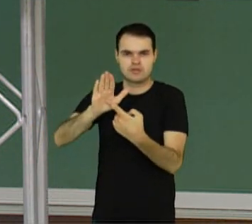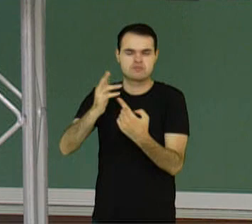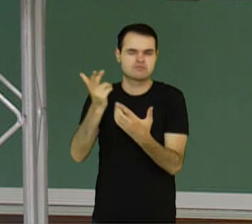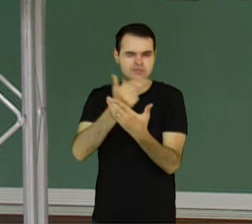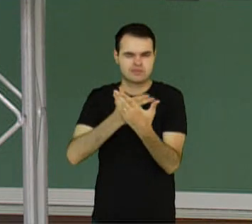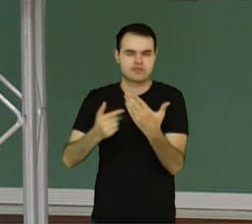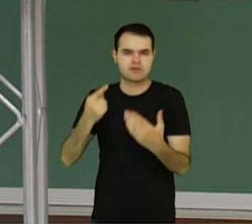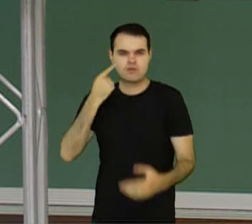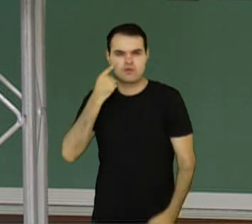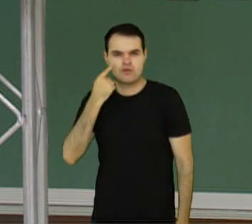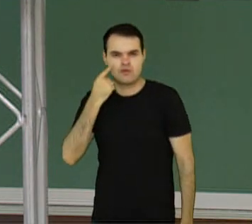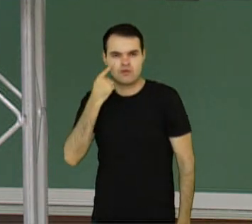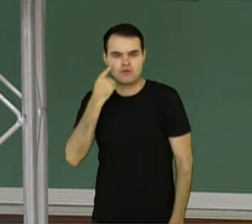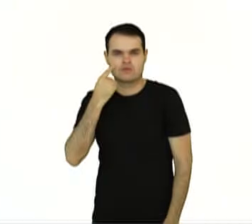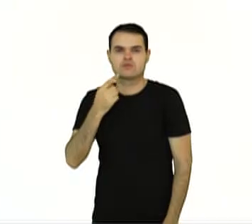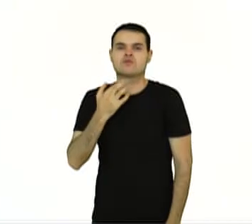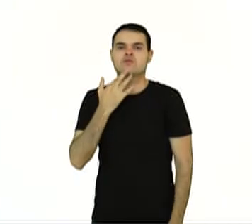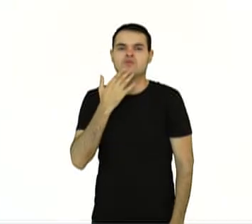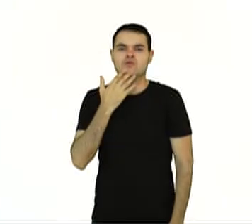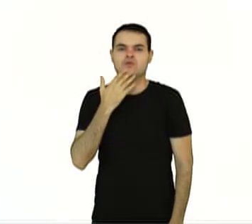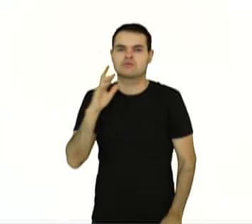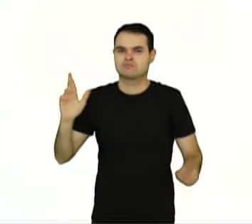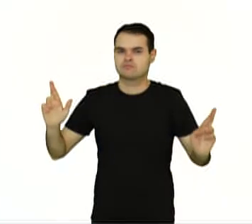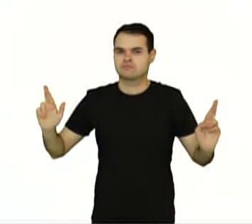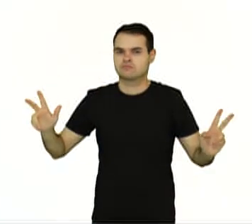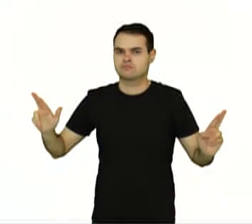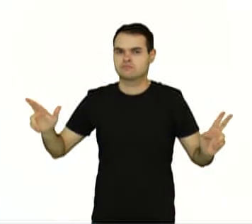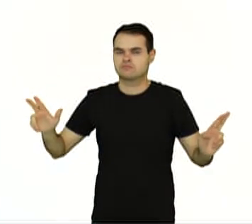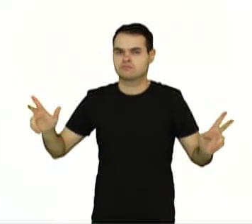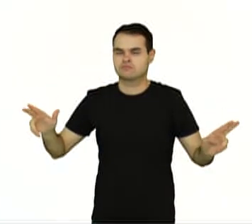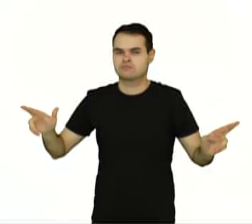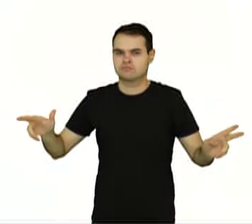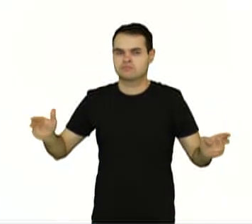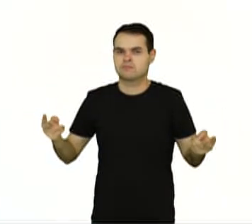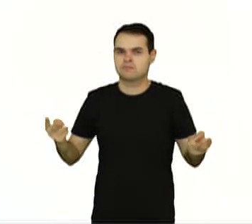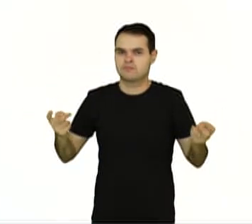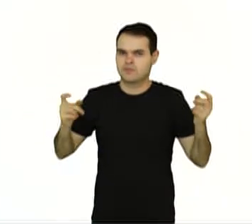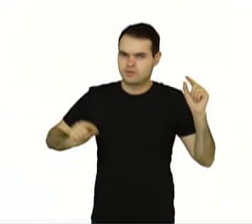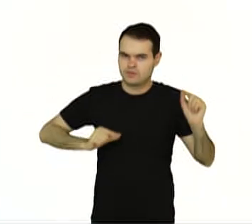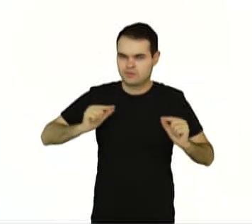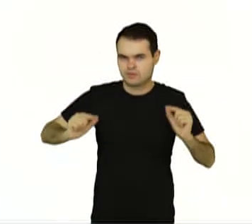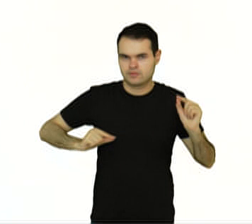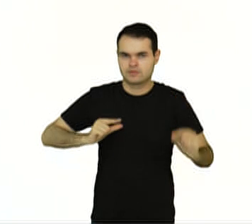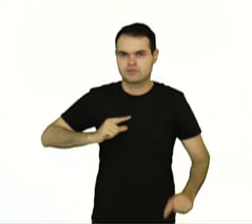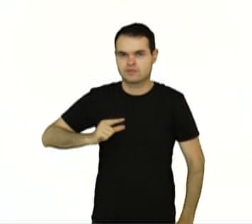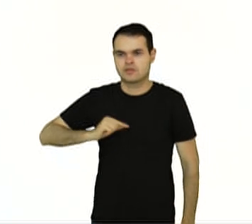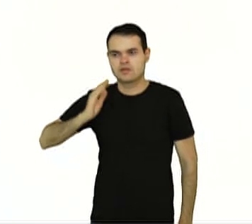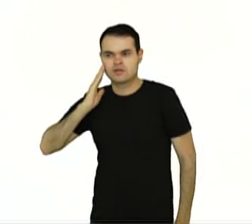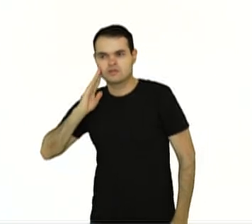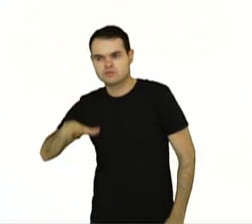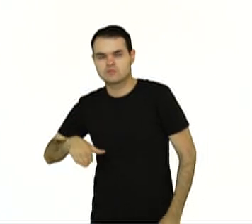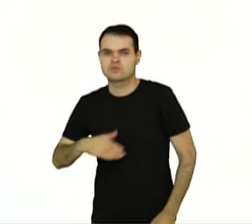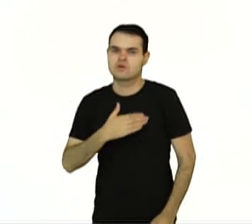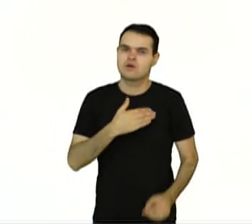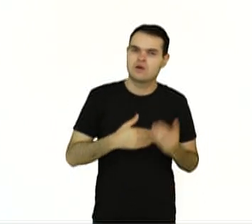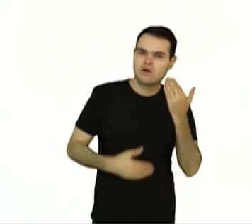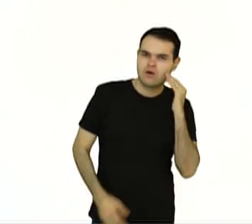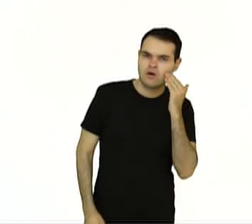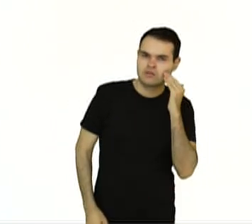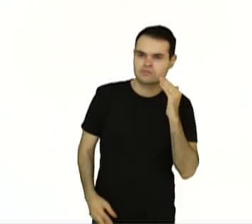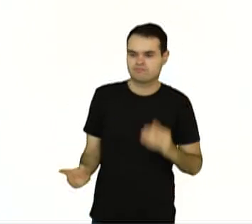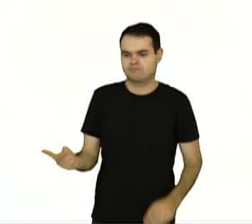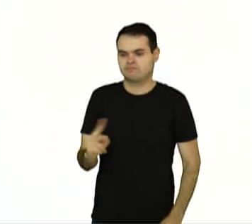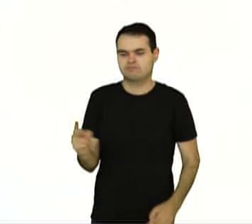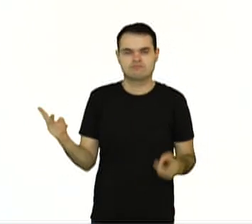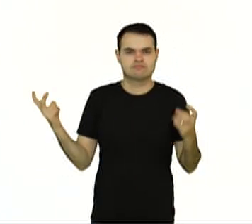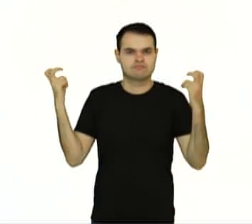Ó, perceba ali que eu deixei com cores distintas ali, onde você consegue perceber ali o azul e o rosa nítido em ambas as